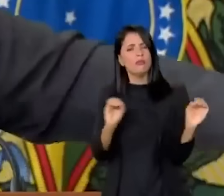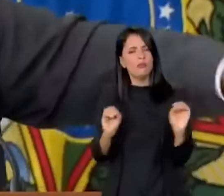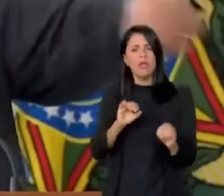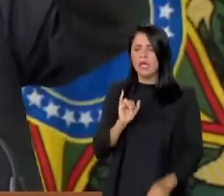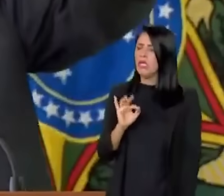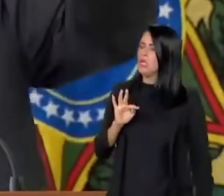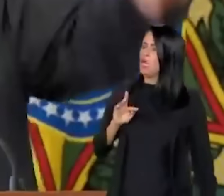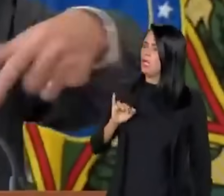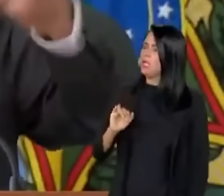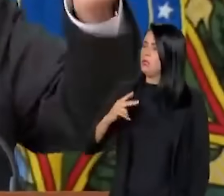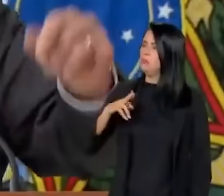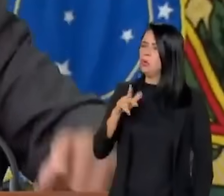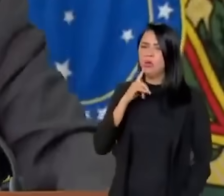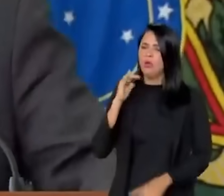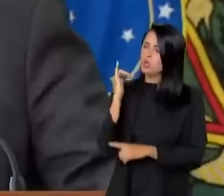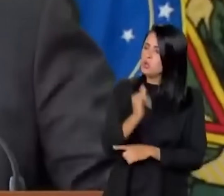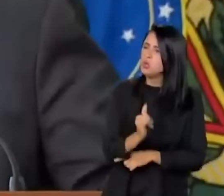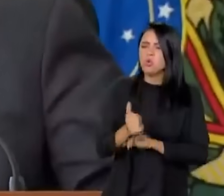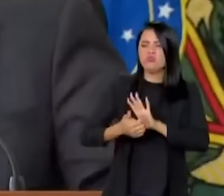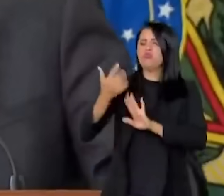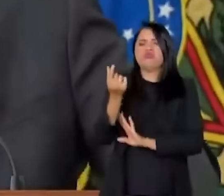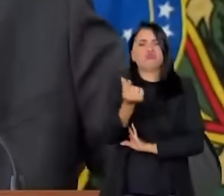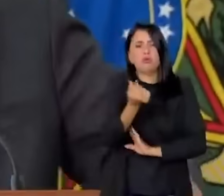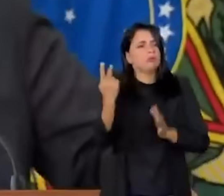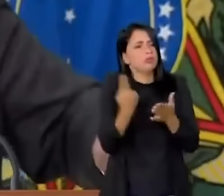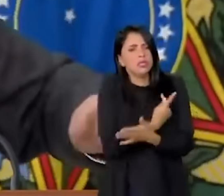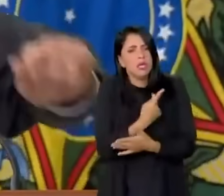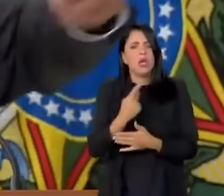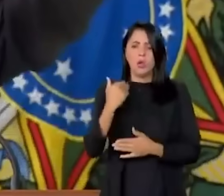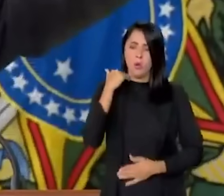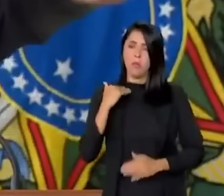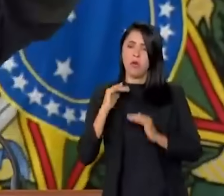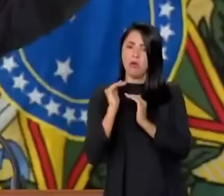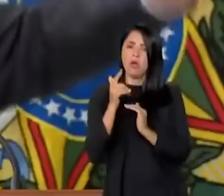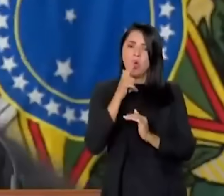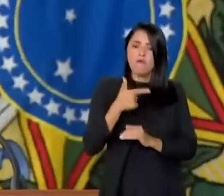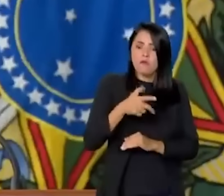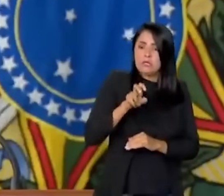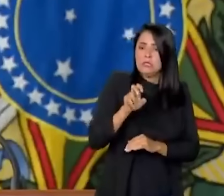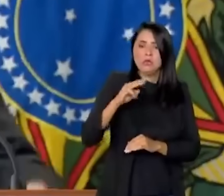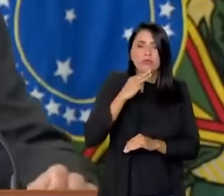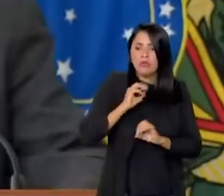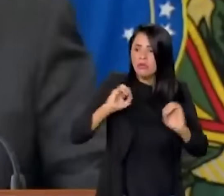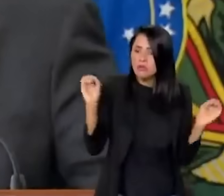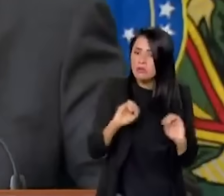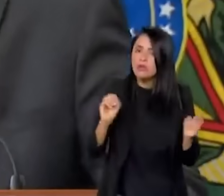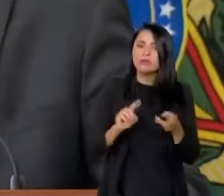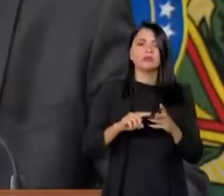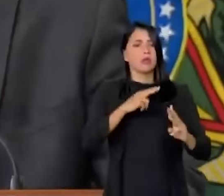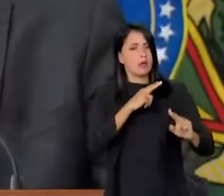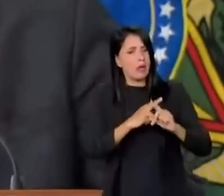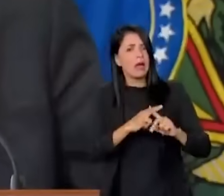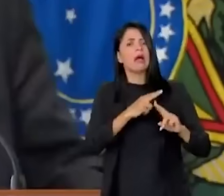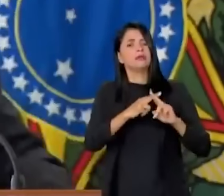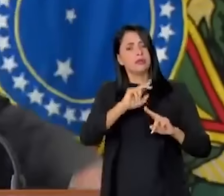Itaipu anunciou não sei quantos milhões e não está acontecendo. O Banco do Brasil anunciou 25 milhões e não está acontecendo. A Caixa, mais